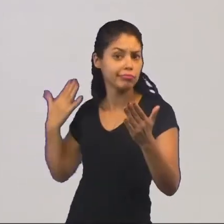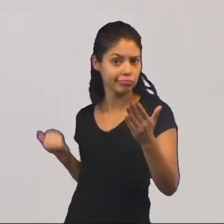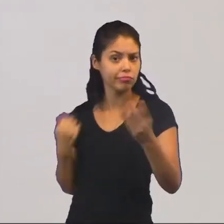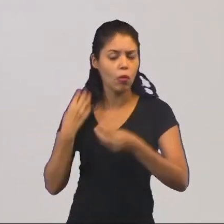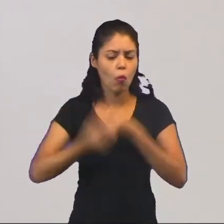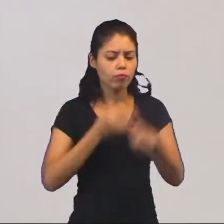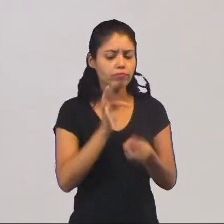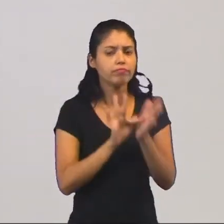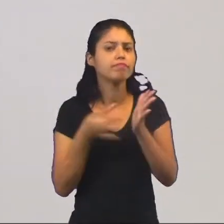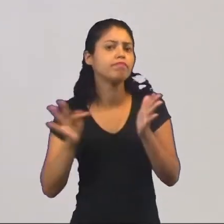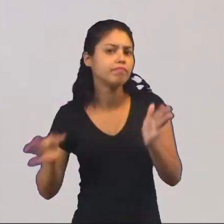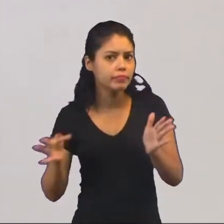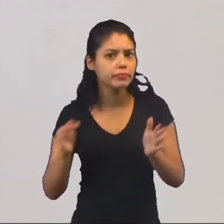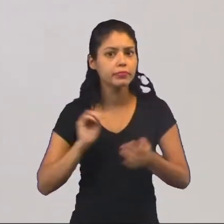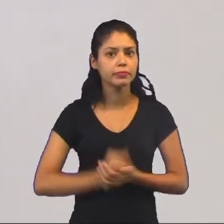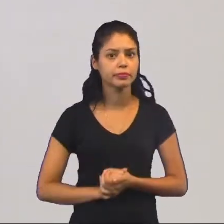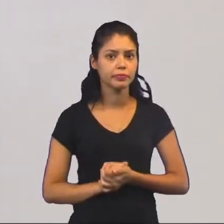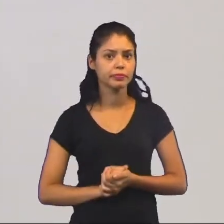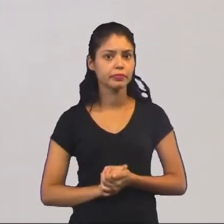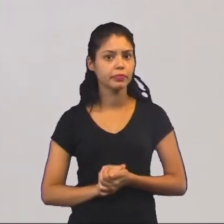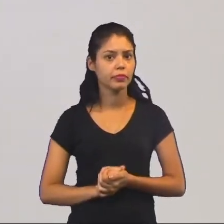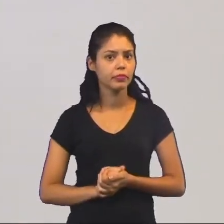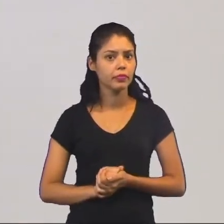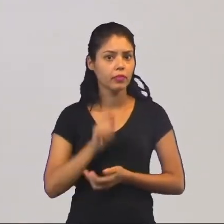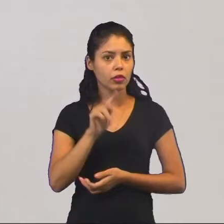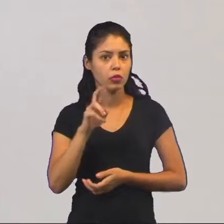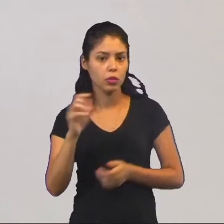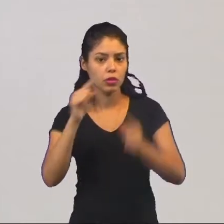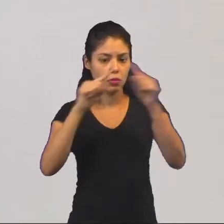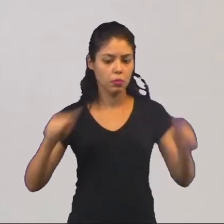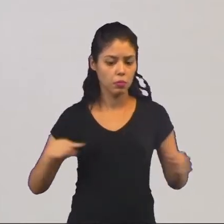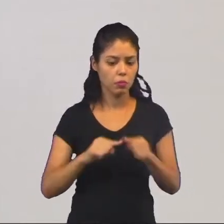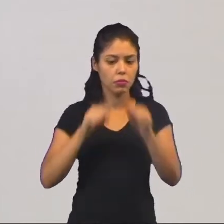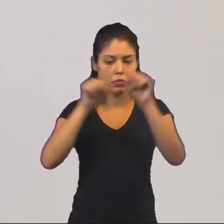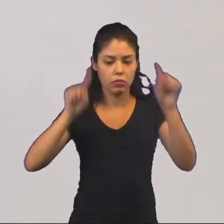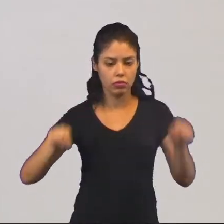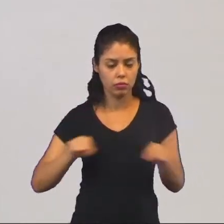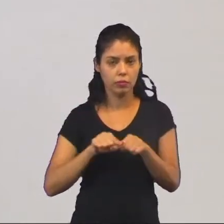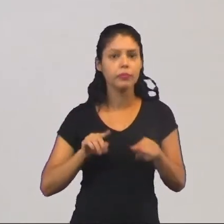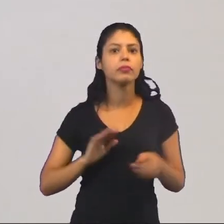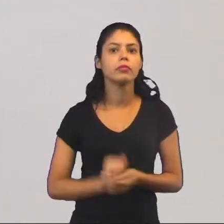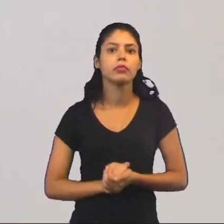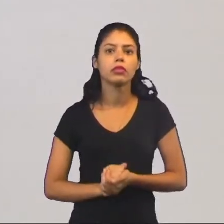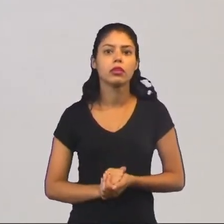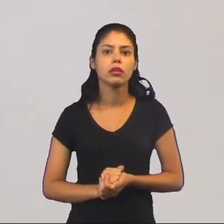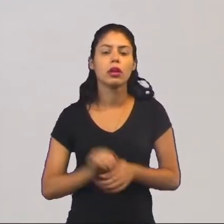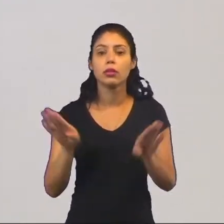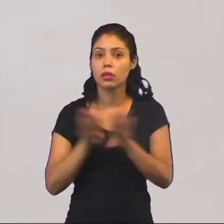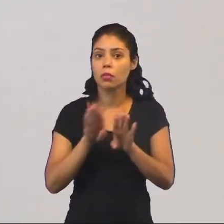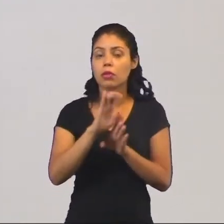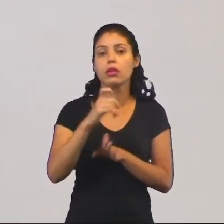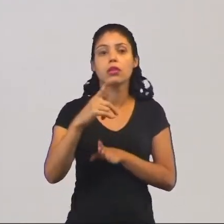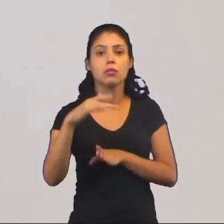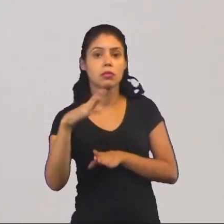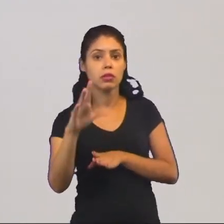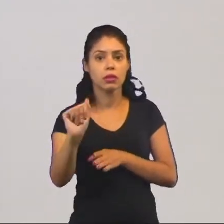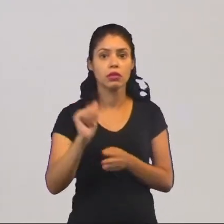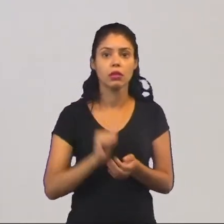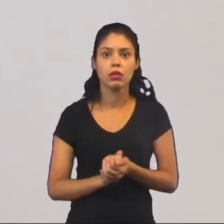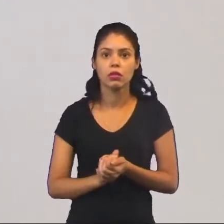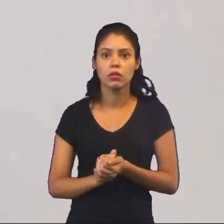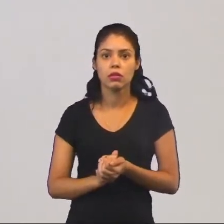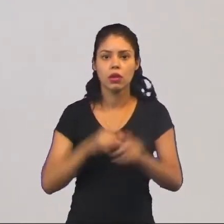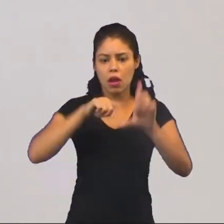como funções, geometria plana, que a gente trabalha muito, tá? E na geometria espacial, a gente trabalha